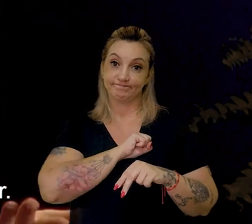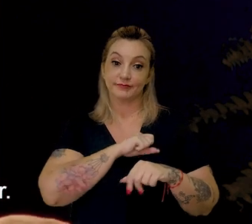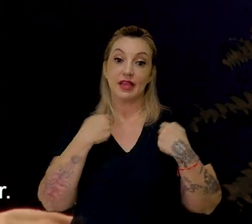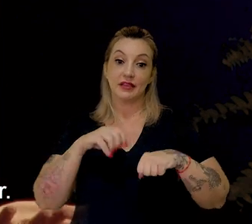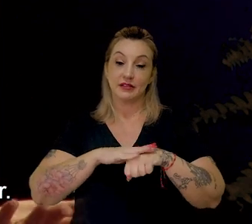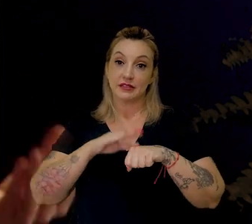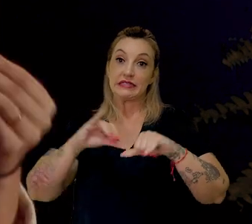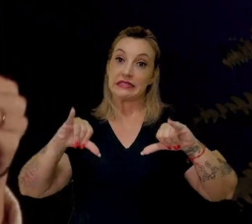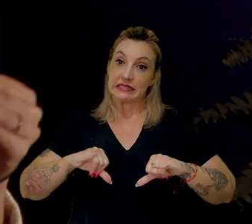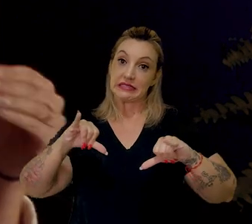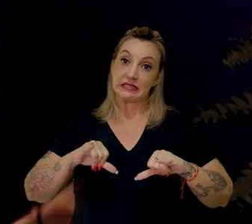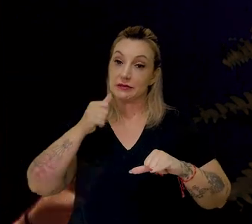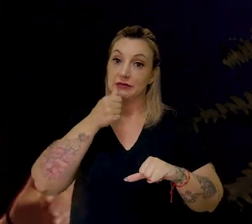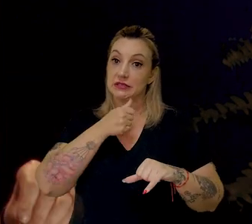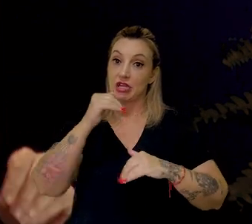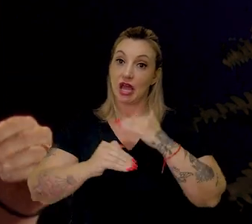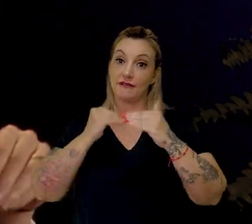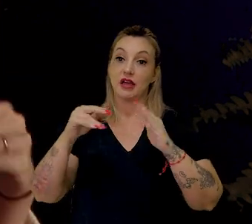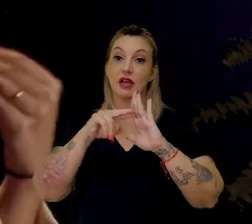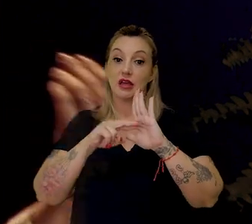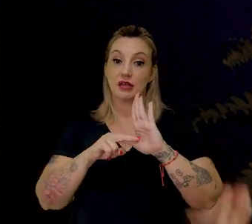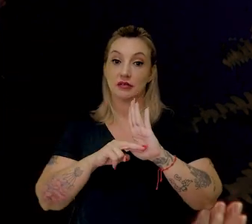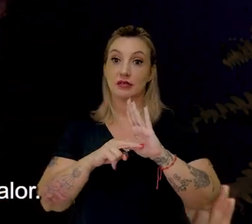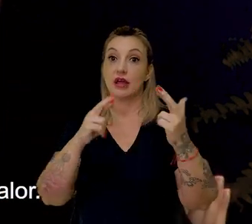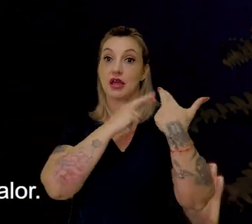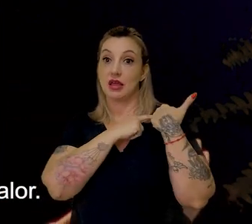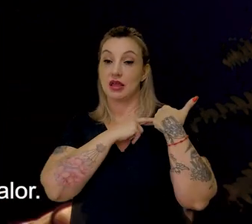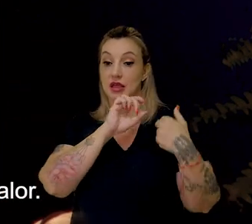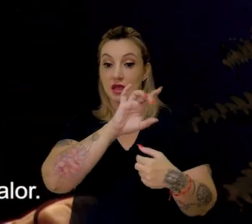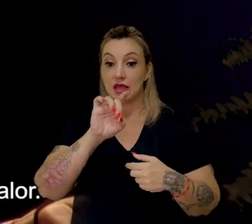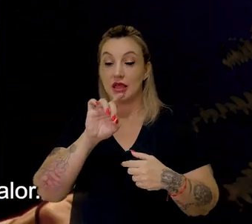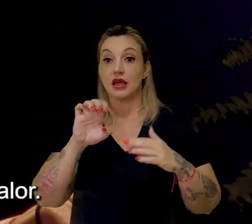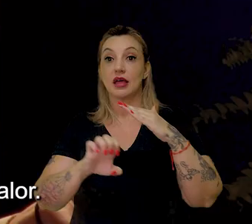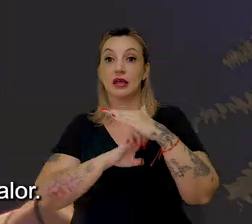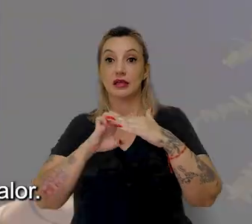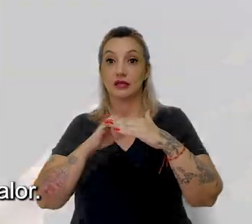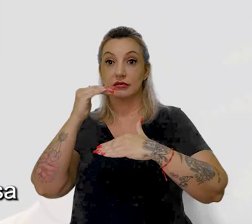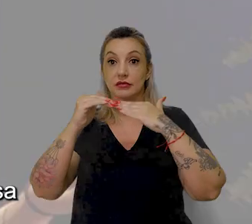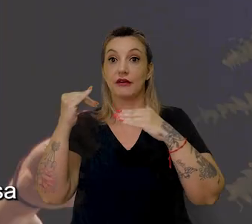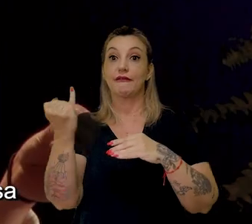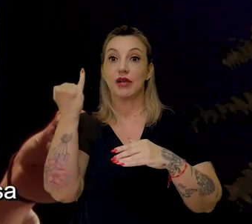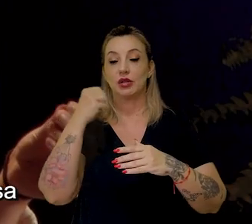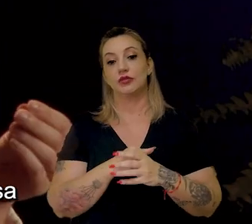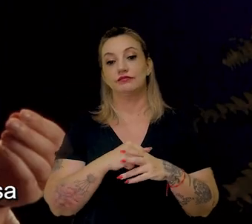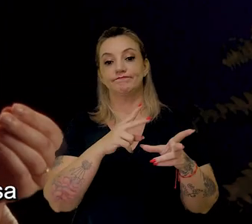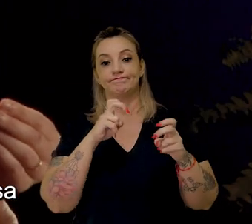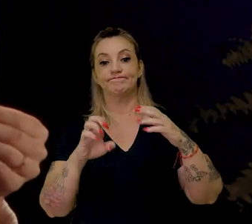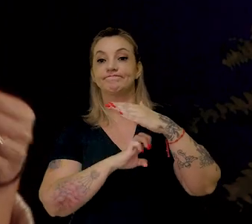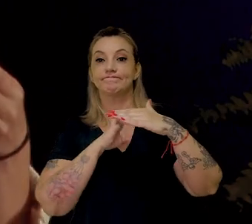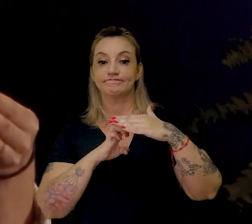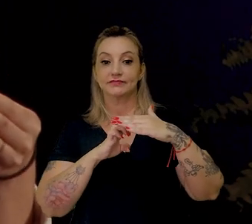precisa fazer pela dor e os avanços normativos vemm responsabilizando as empresas de impacto em cadeia de valor então a gente tá vendo uma